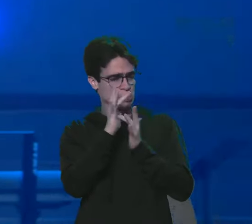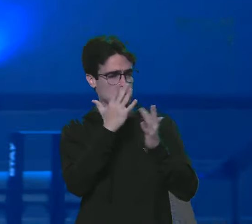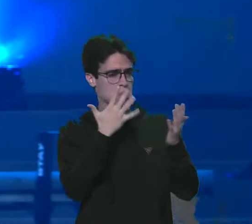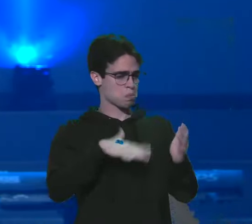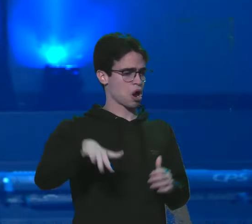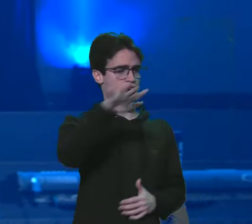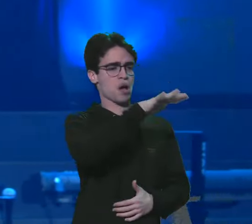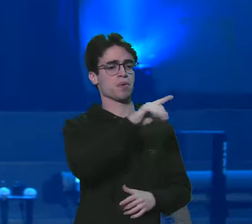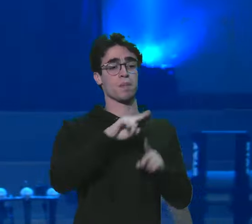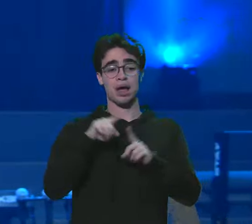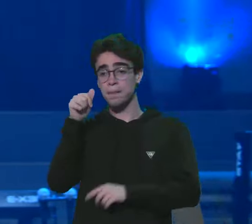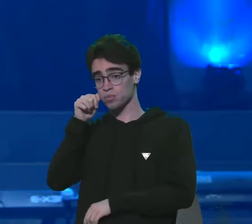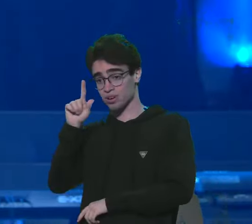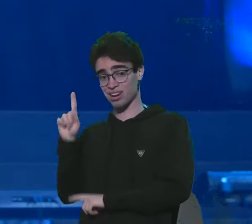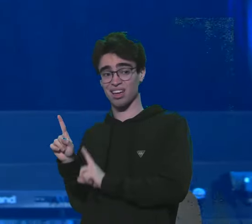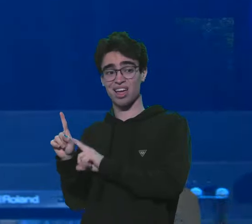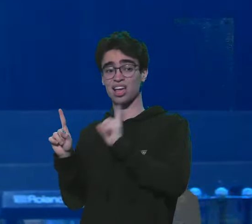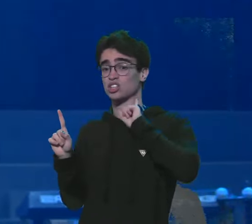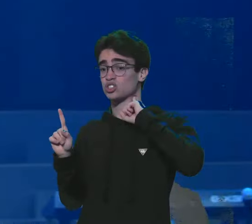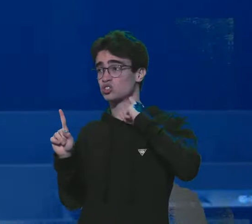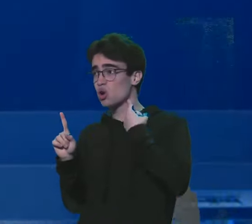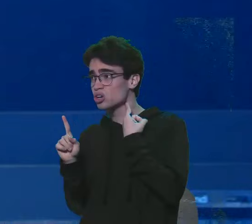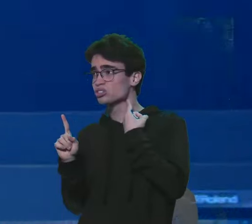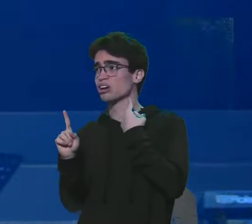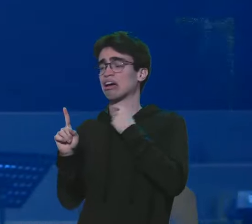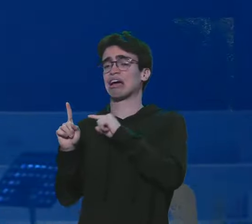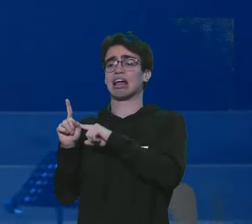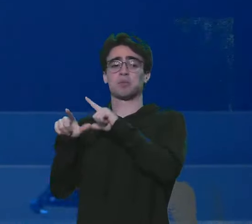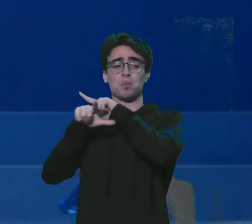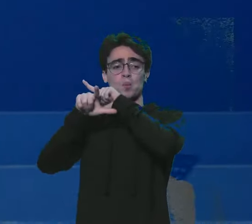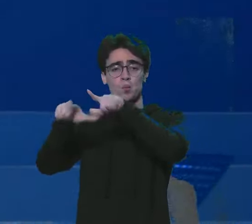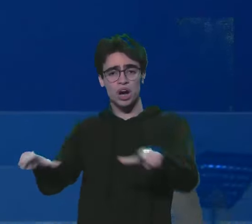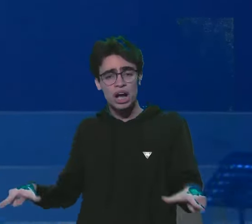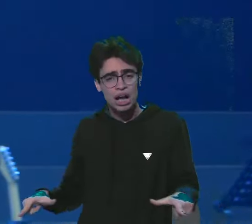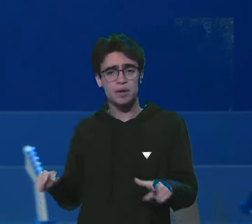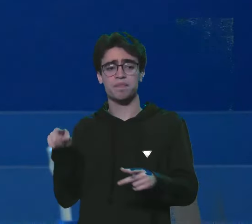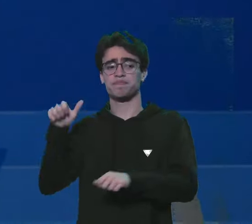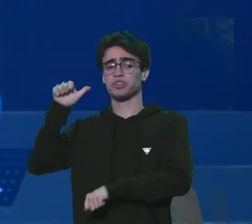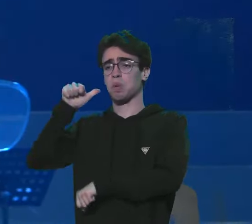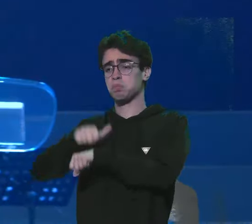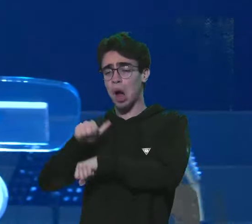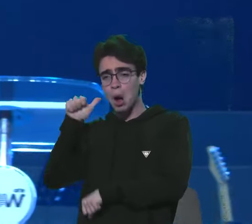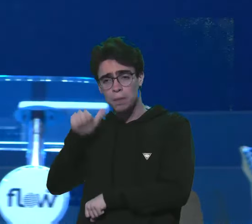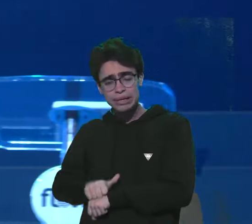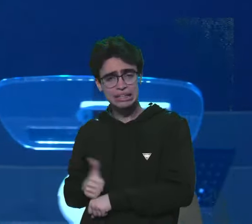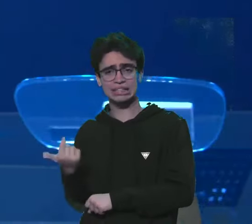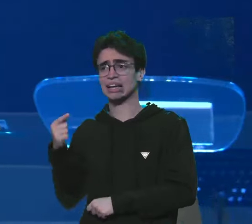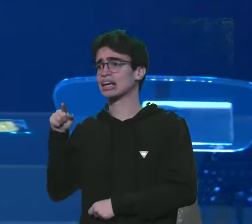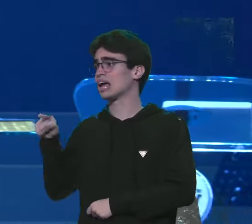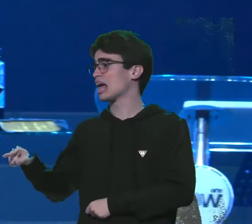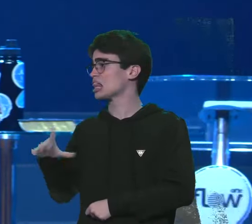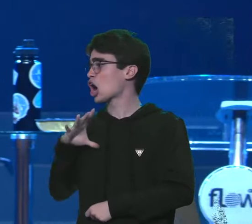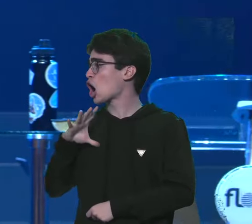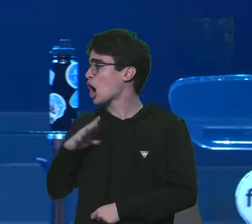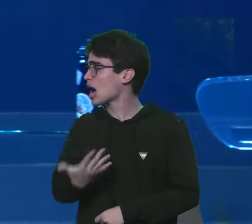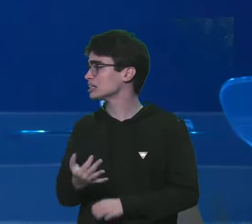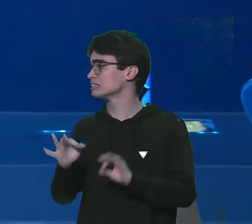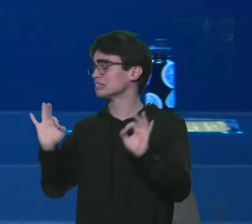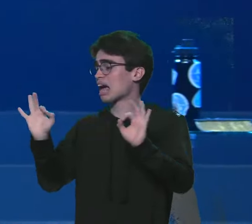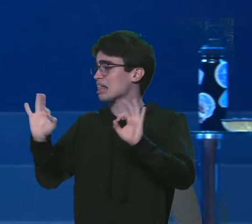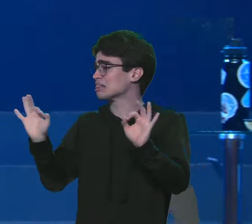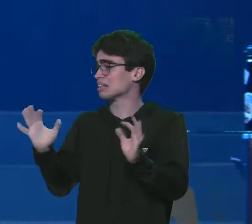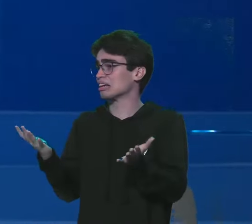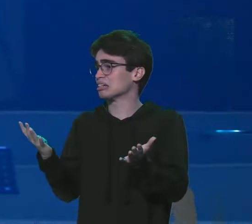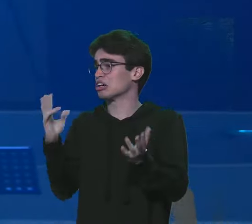Aquela mulher não. Ela era impura. Ela era anônima. Ela era pobre. Ela não tinha coragem de falar com